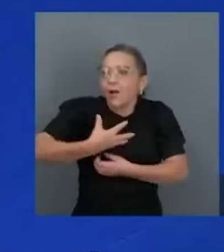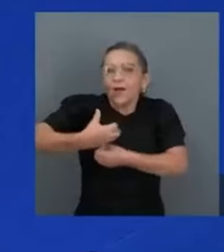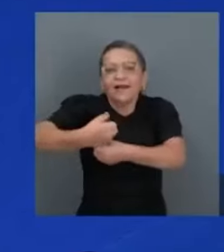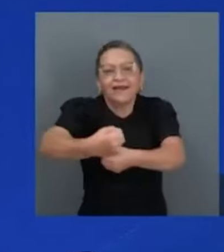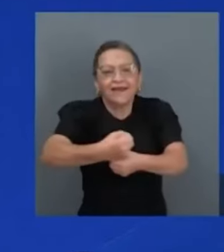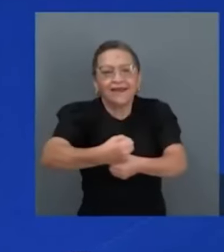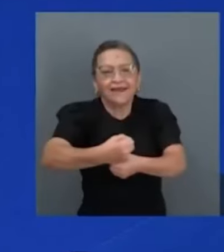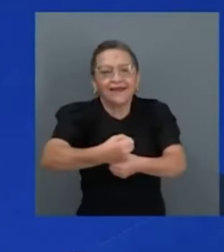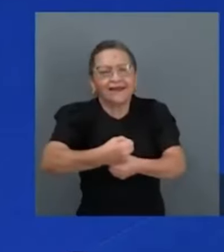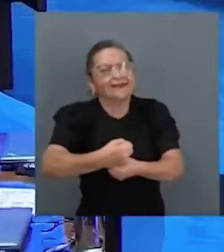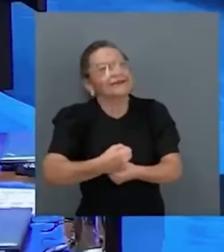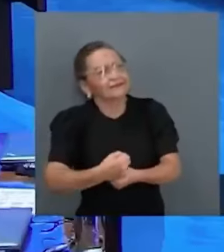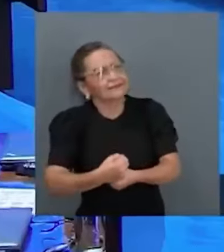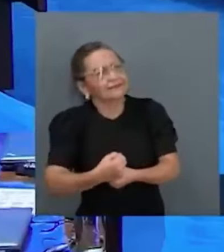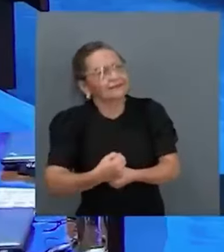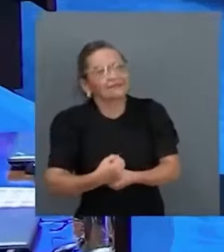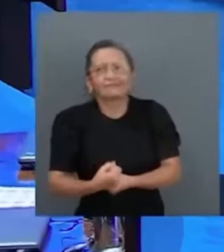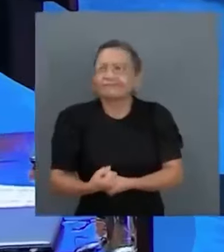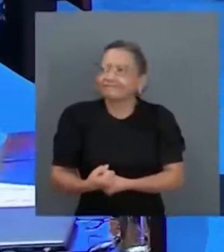Será?